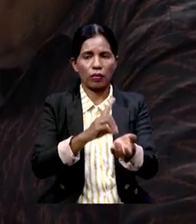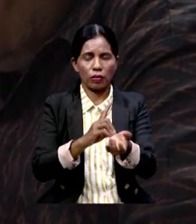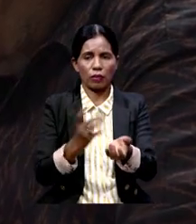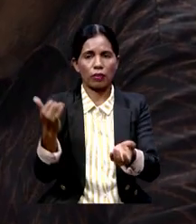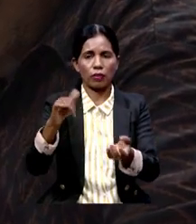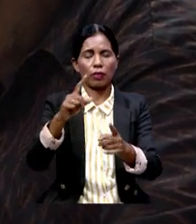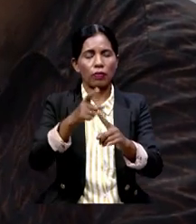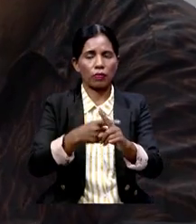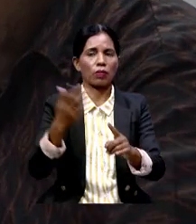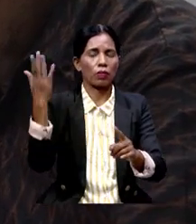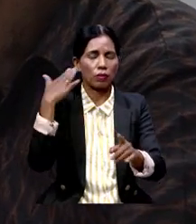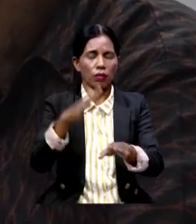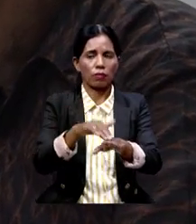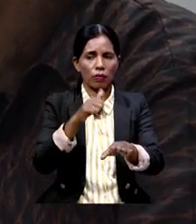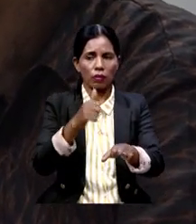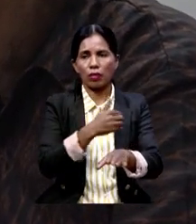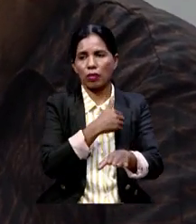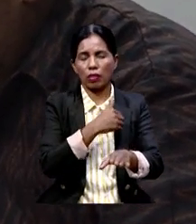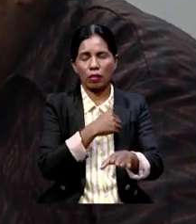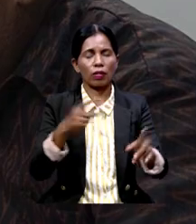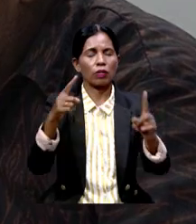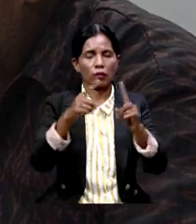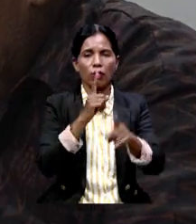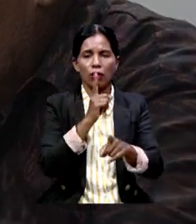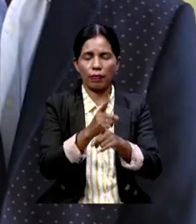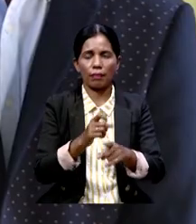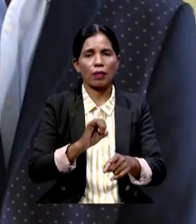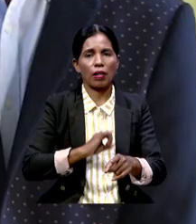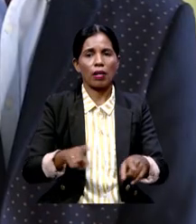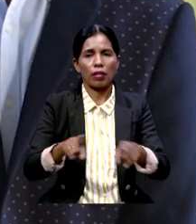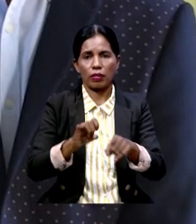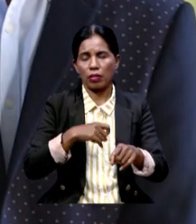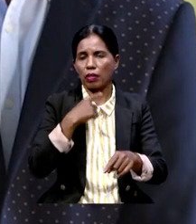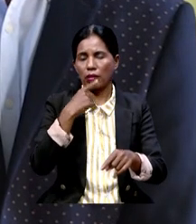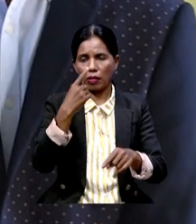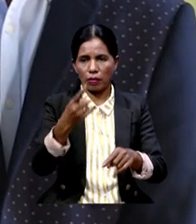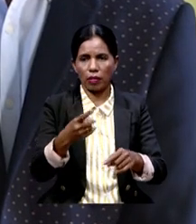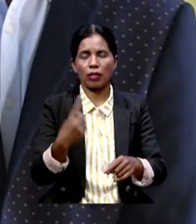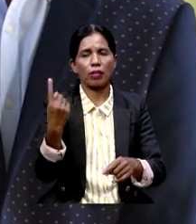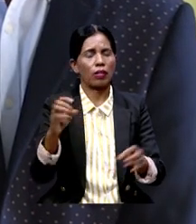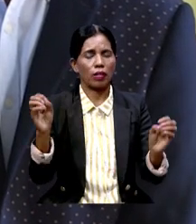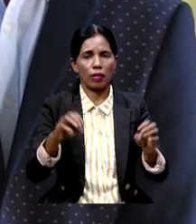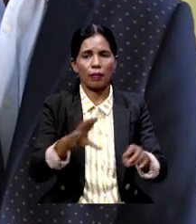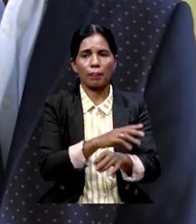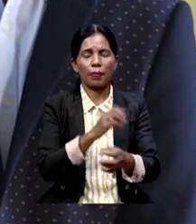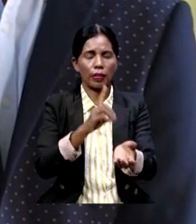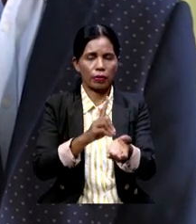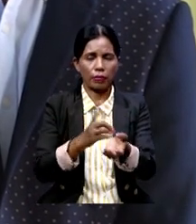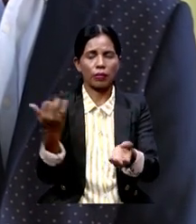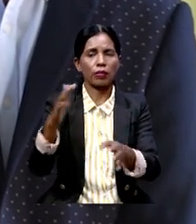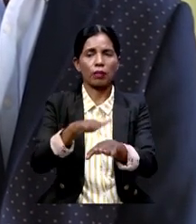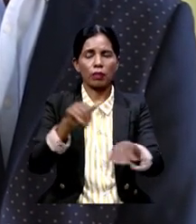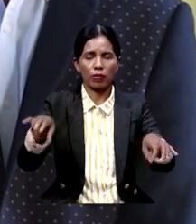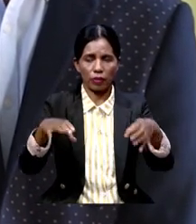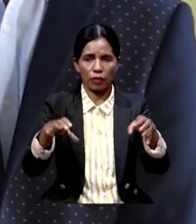Be fulan hira que liuba recruta, né? Sedak todo, né? Alisa, oin hawa teten. Ema sedak todo na fatin. Bela, recrutamento hine